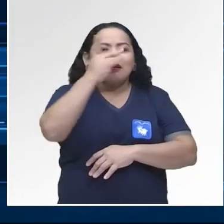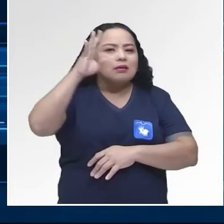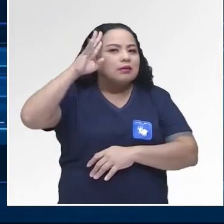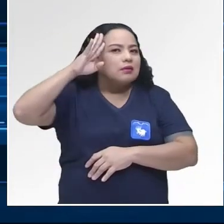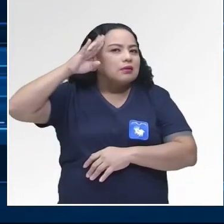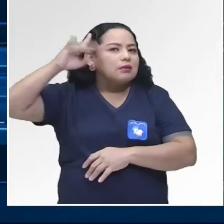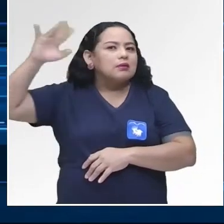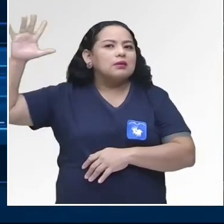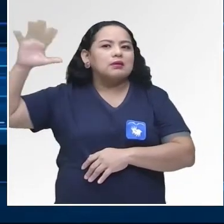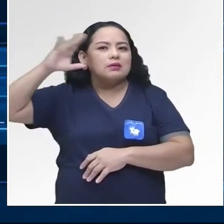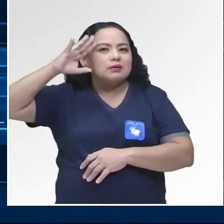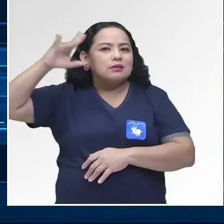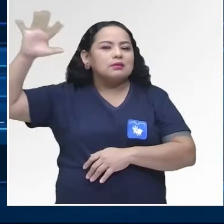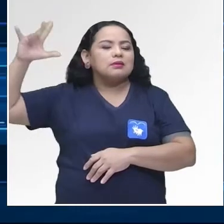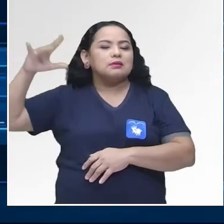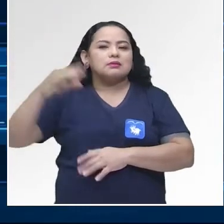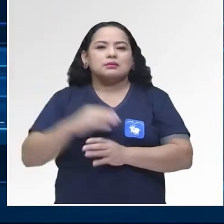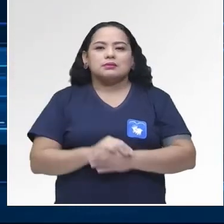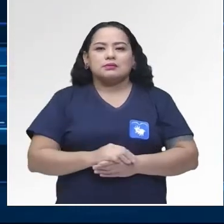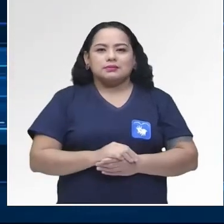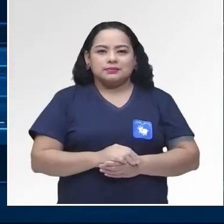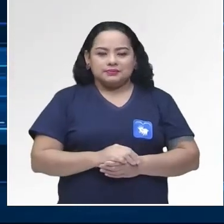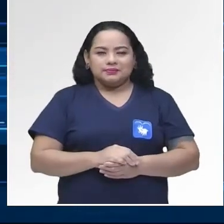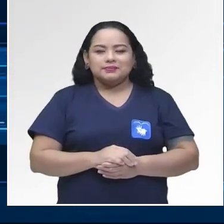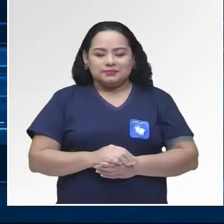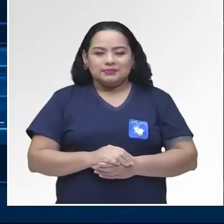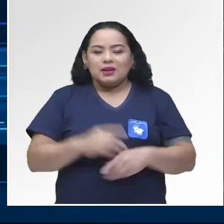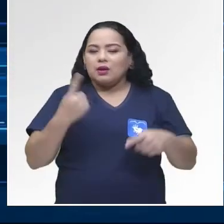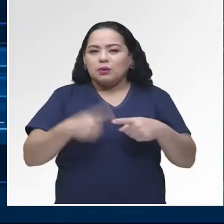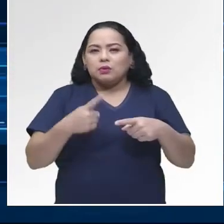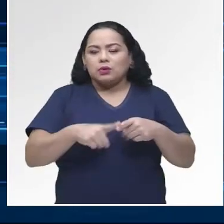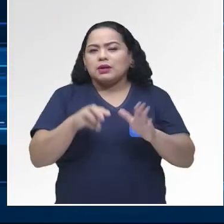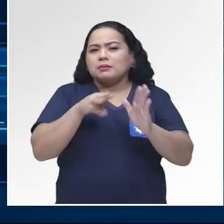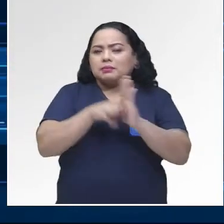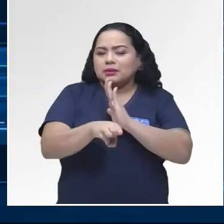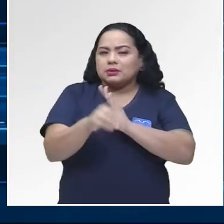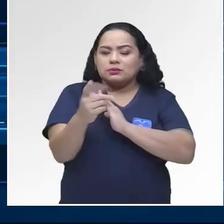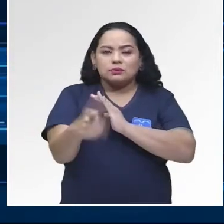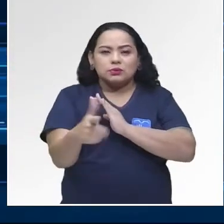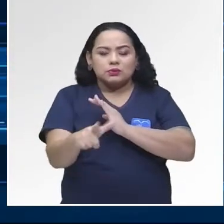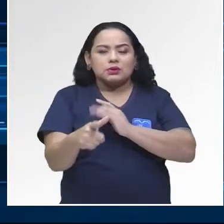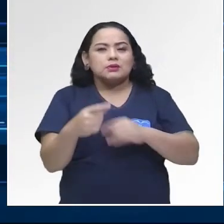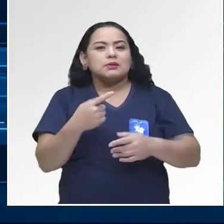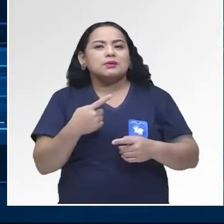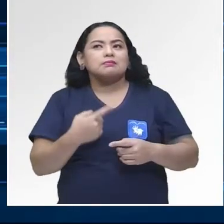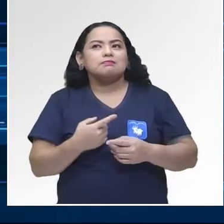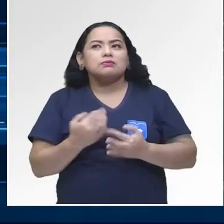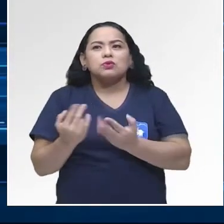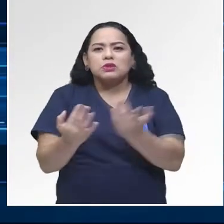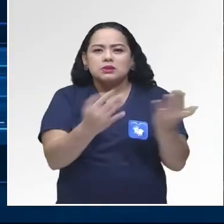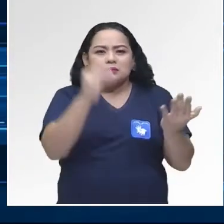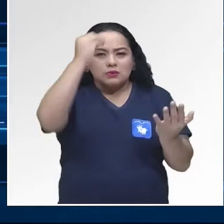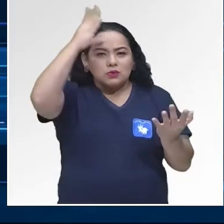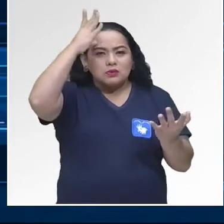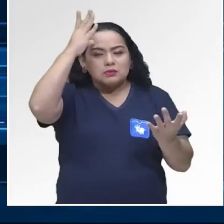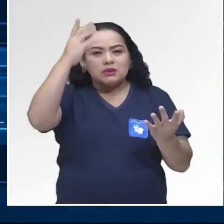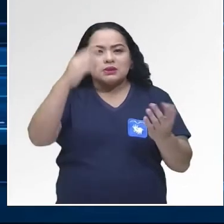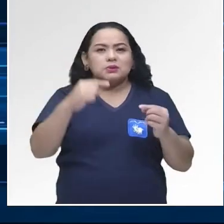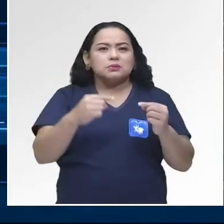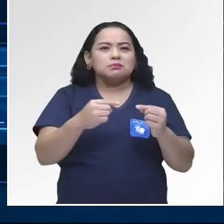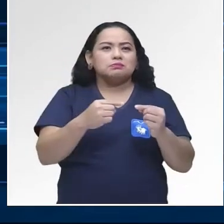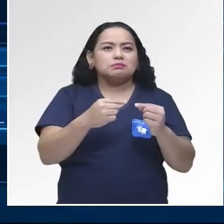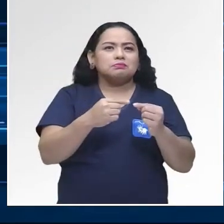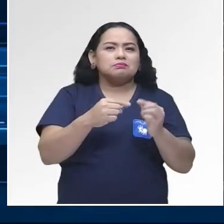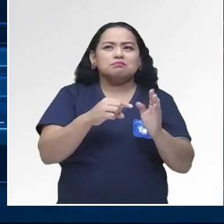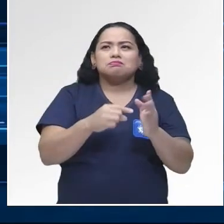É por isso que ele tem um caráter aparente e ilusório. Porque ele não tem método, porque ele é ametódico, né, como eu